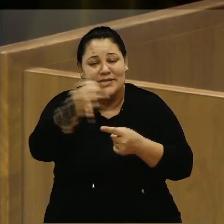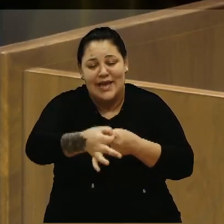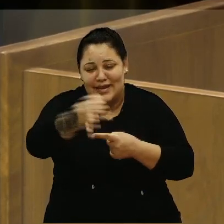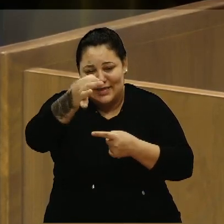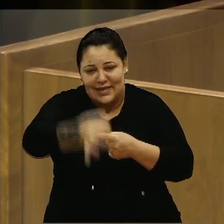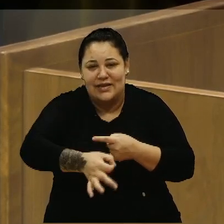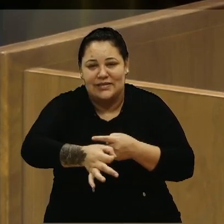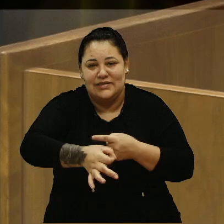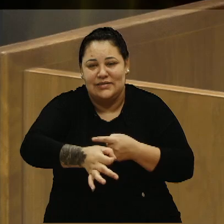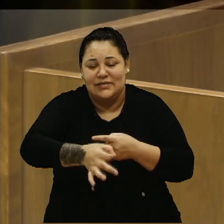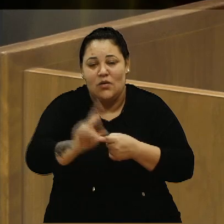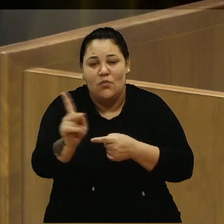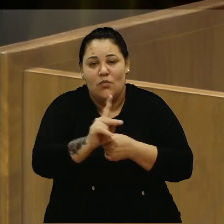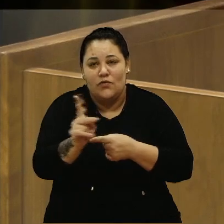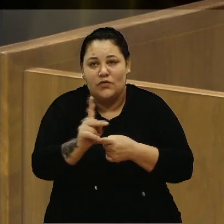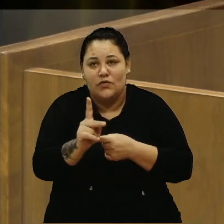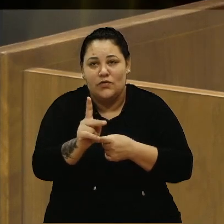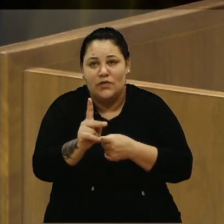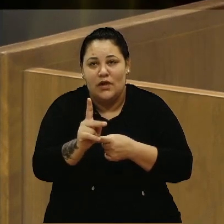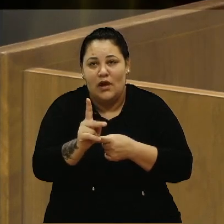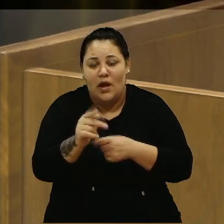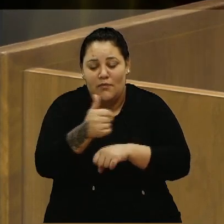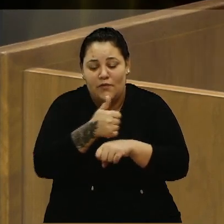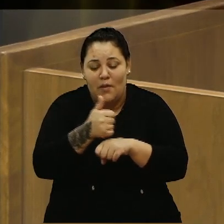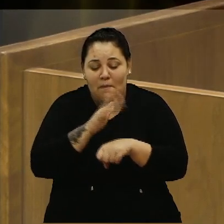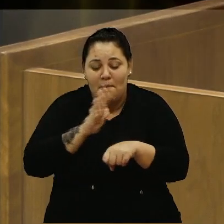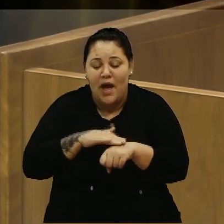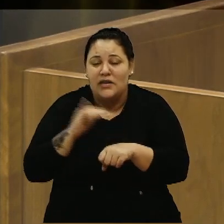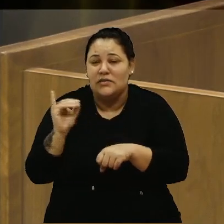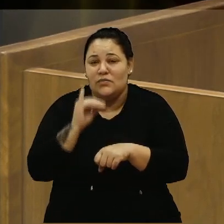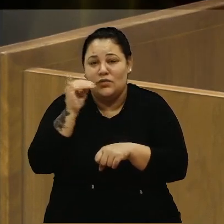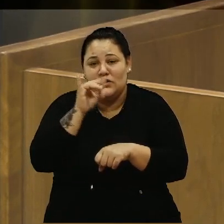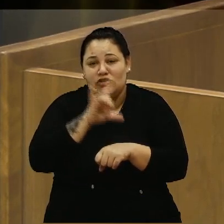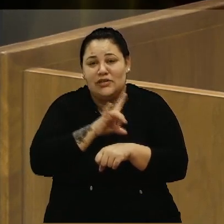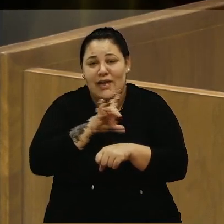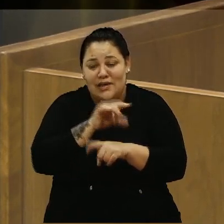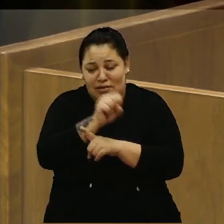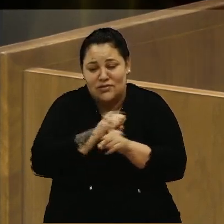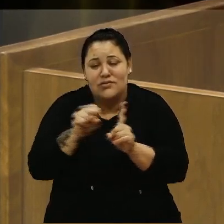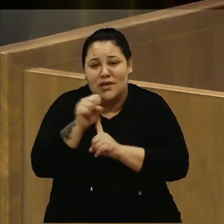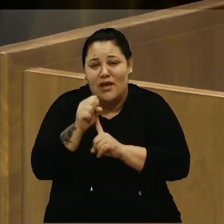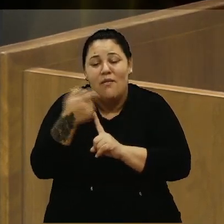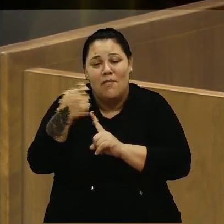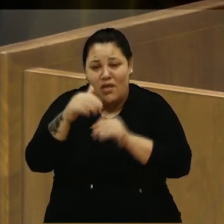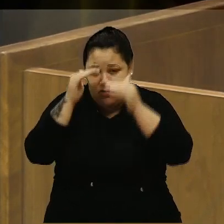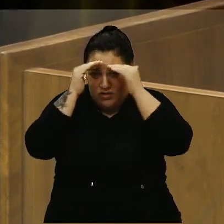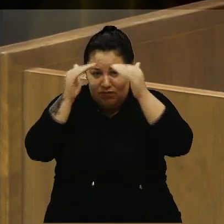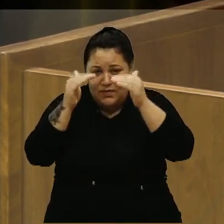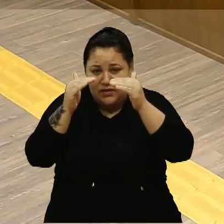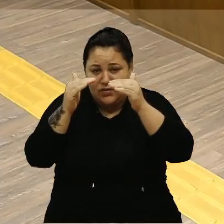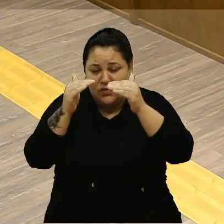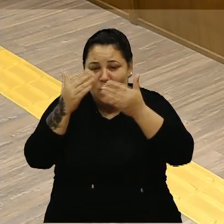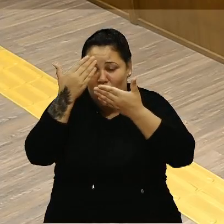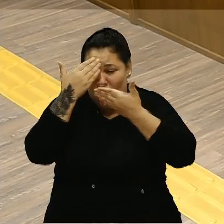professores e professoras são a profissão mais importante que nós temos na nossa sociedade. Eles precisam ser respeitados. Obrigada, senhor presidente. Obrigado, vereadora.